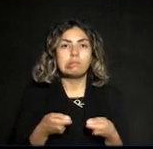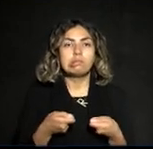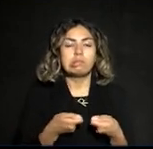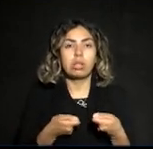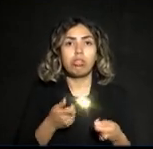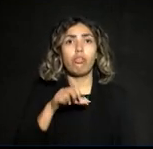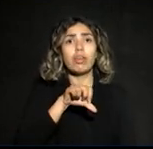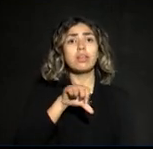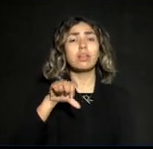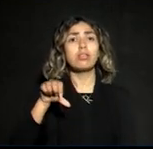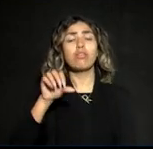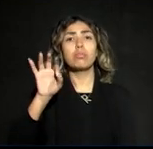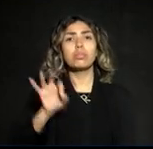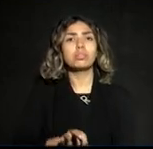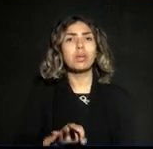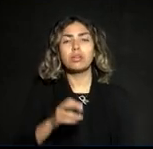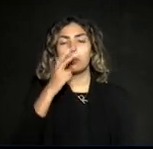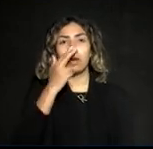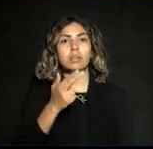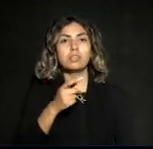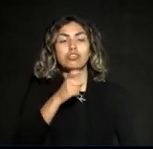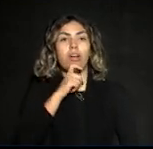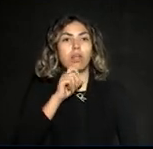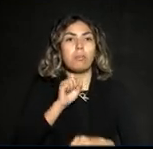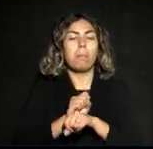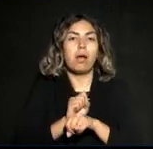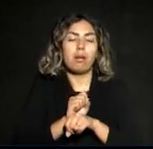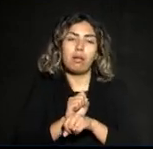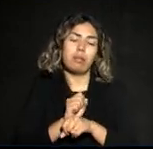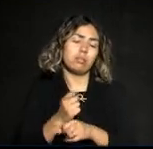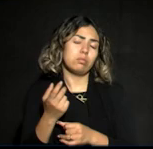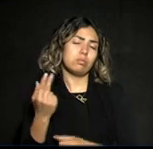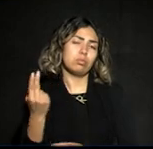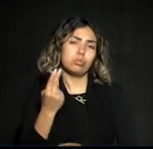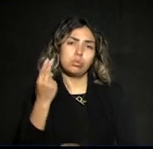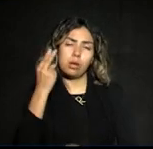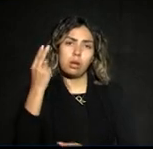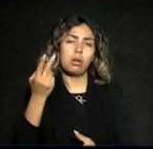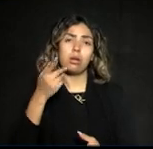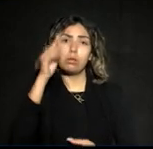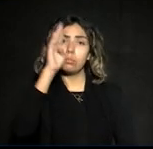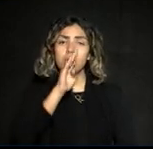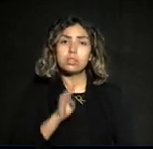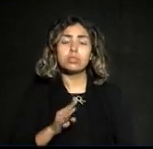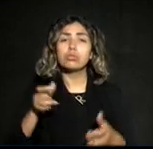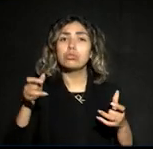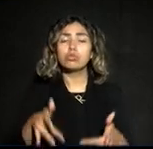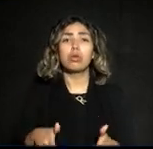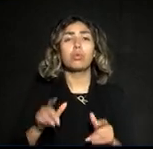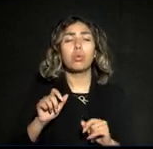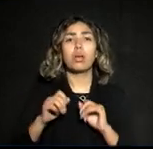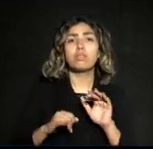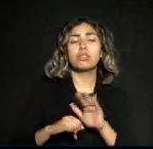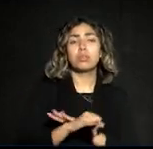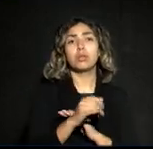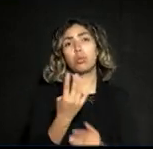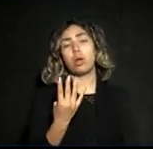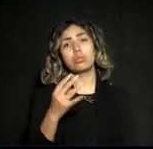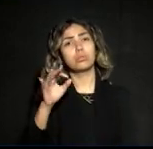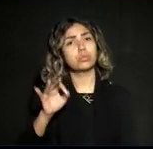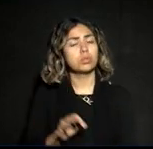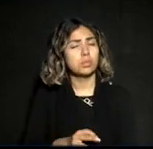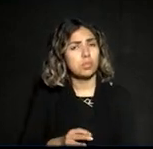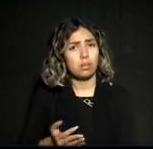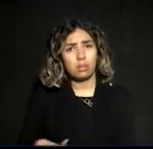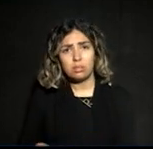96 por cento do orçamento congelado quando esse despesas obrigatórias sogra para todo o Brasil 4 por cento de investimentos quatro